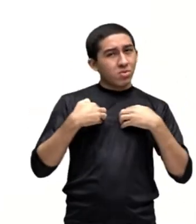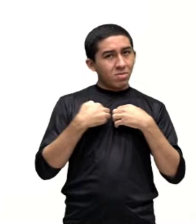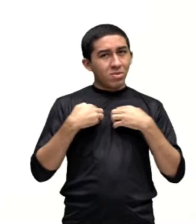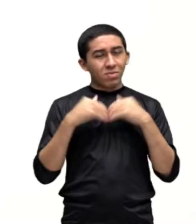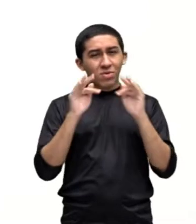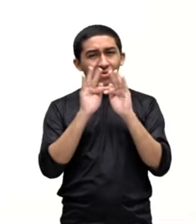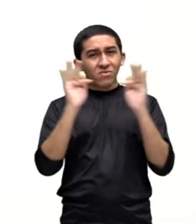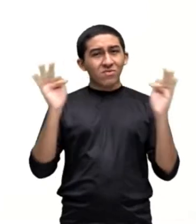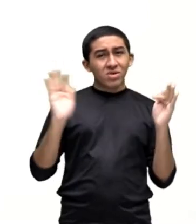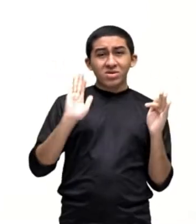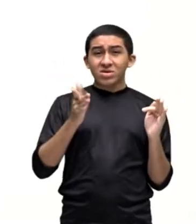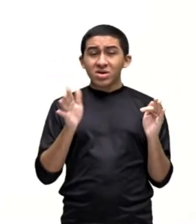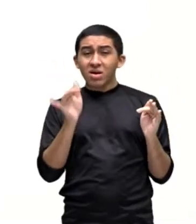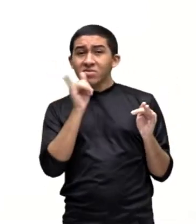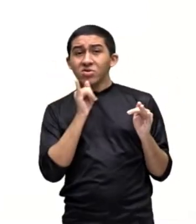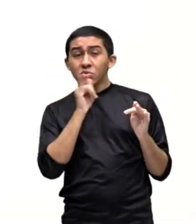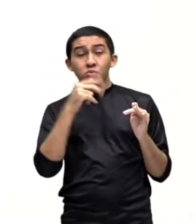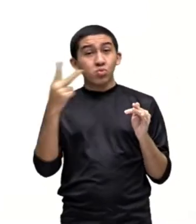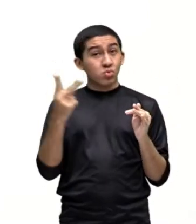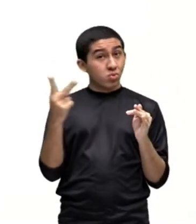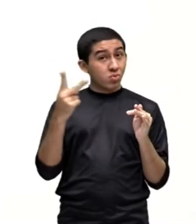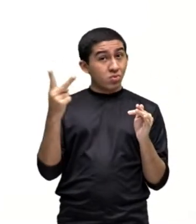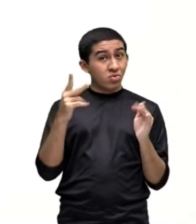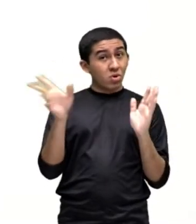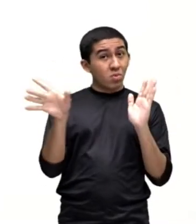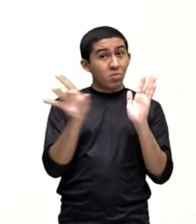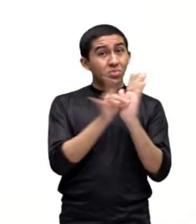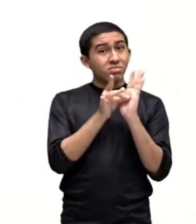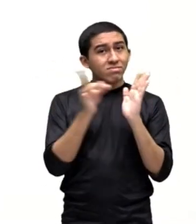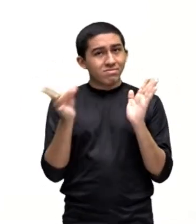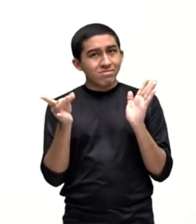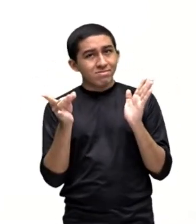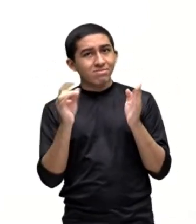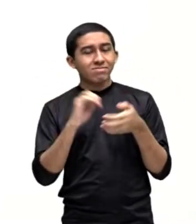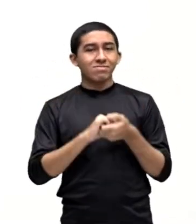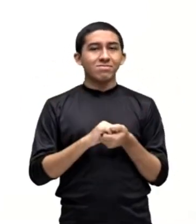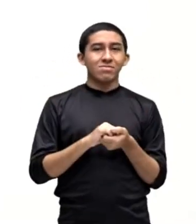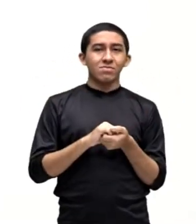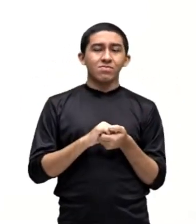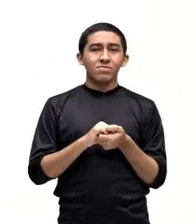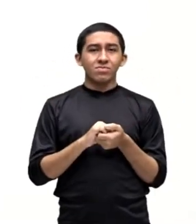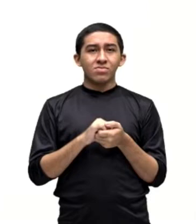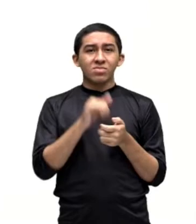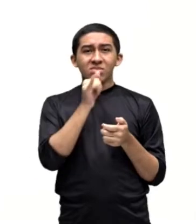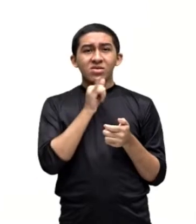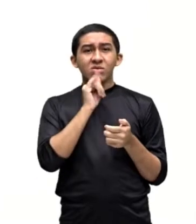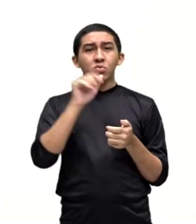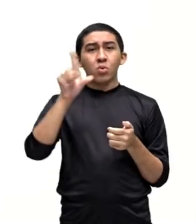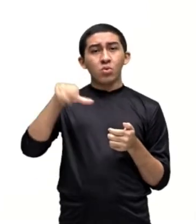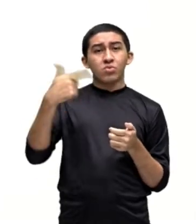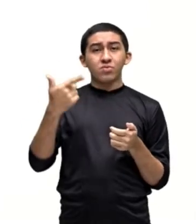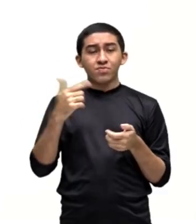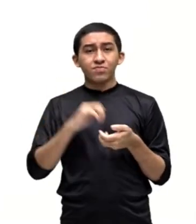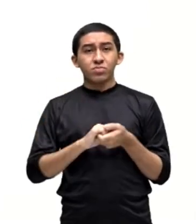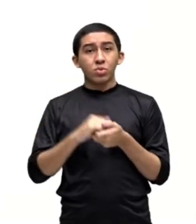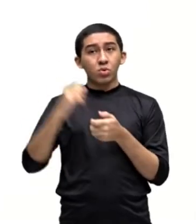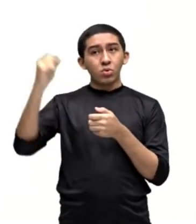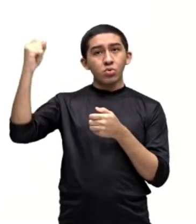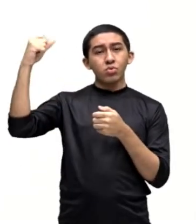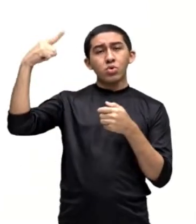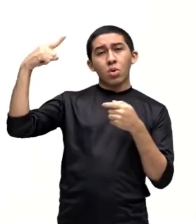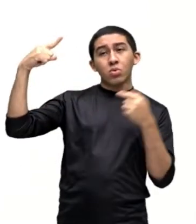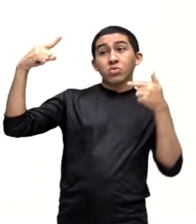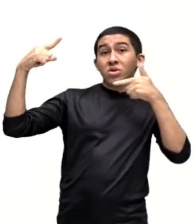frase 2 exemplos de prosopopeia ou personificação. Outro exemplo. O sol sorriu de felicidade